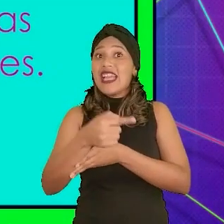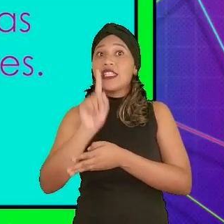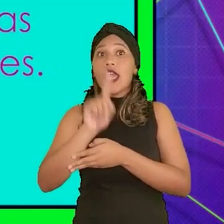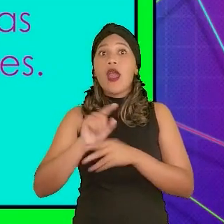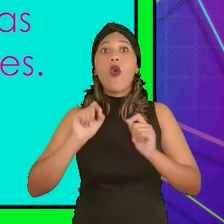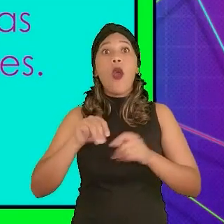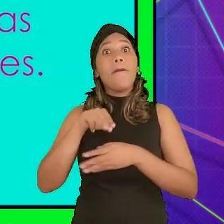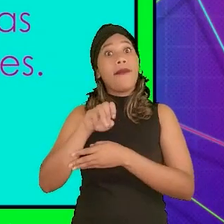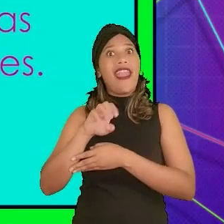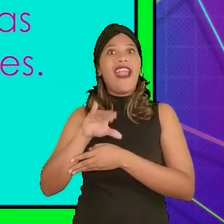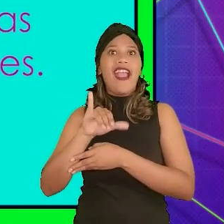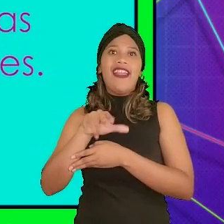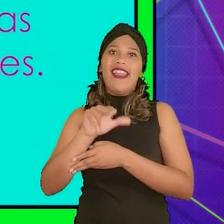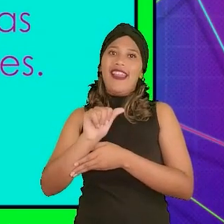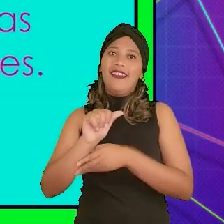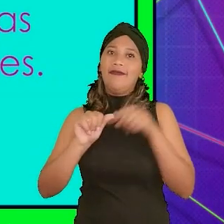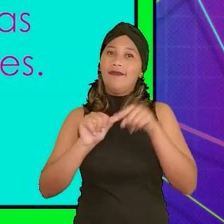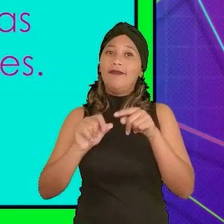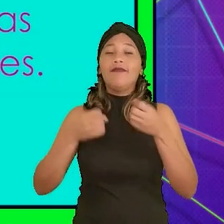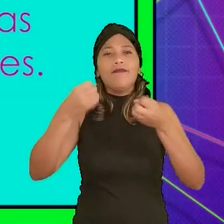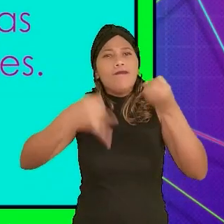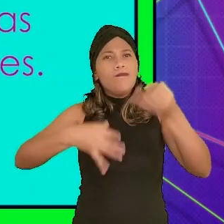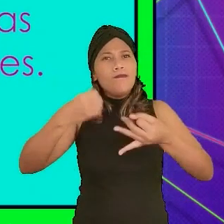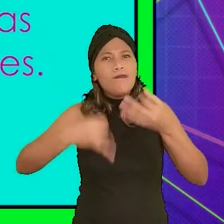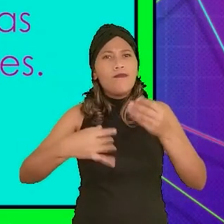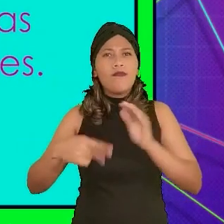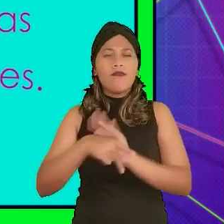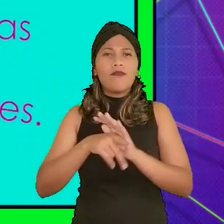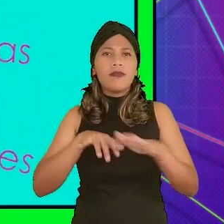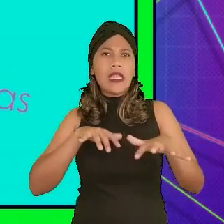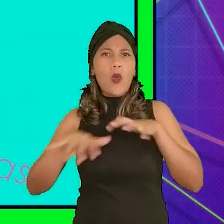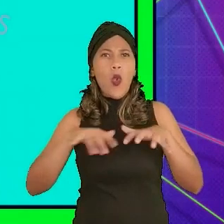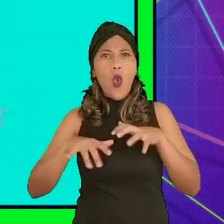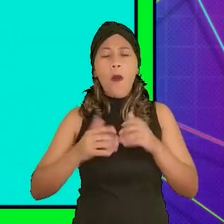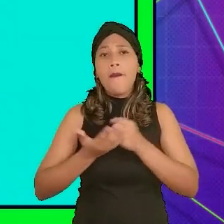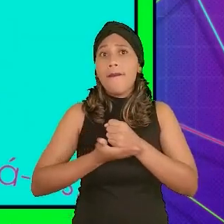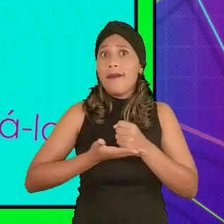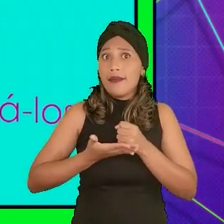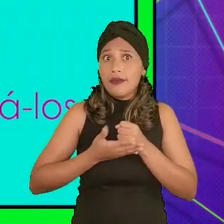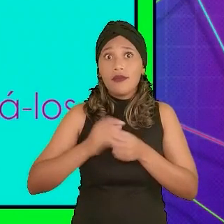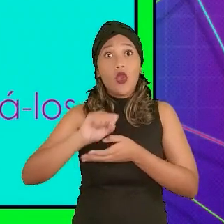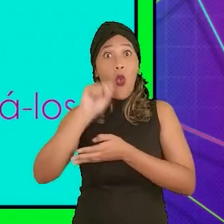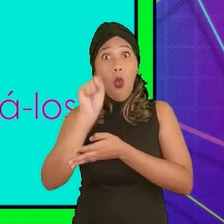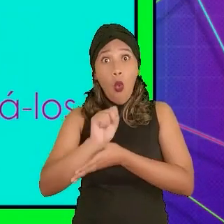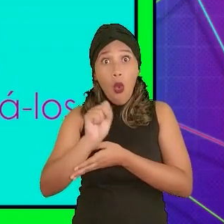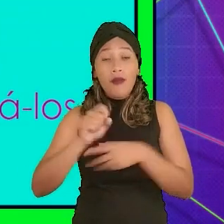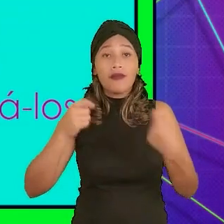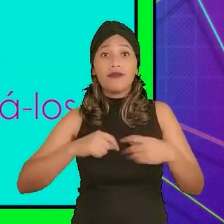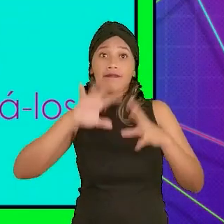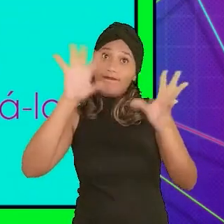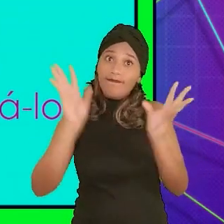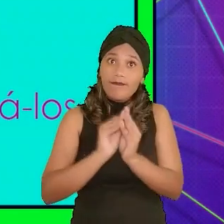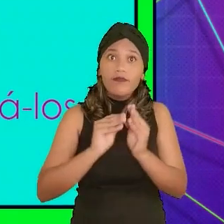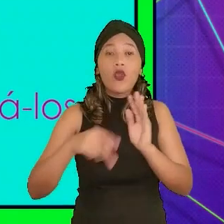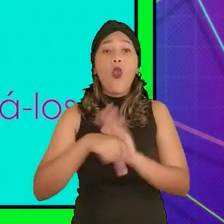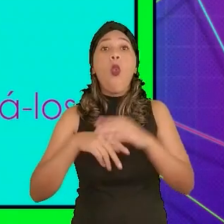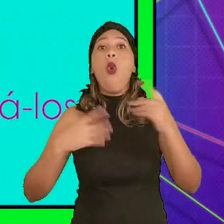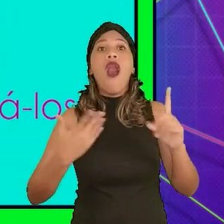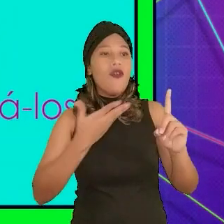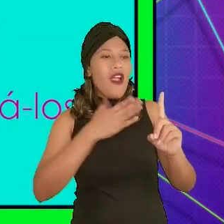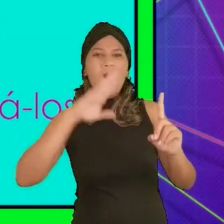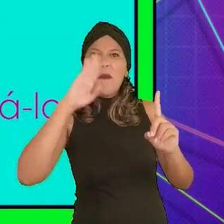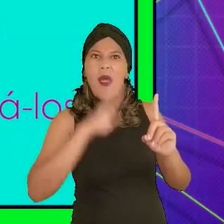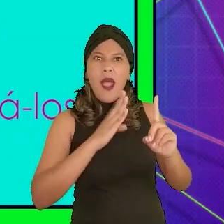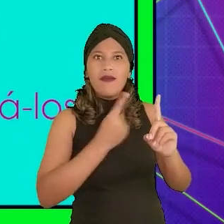de jogabilidade. Nela, devem ser descritas as mecânicas mais importantes. Na oitava página, deve ser descrito quais inimigos